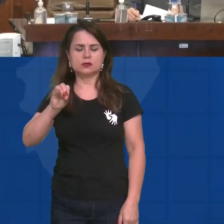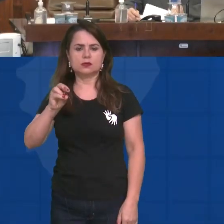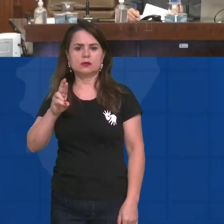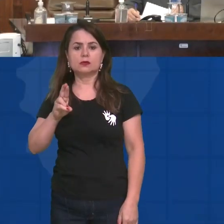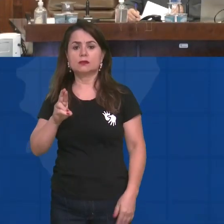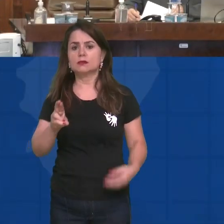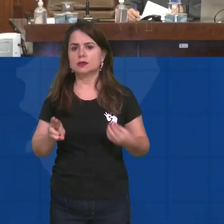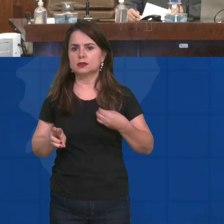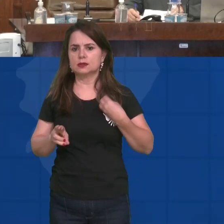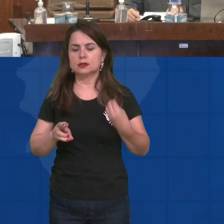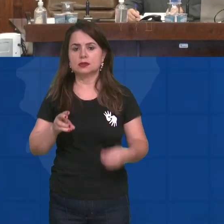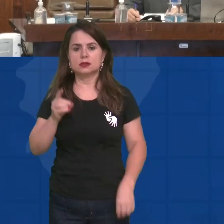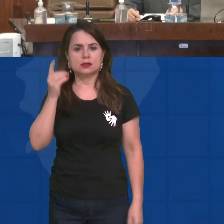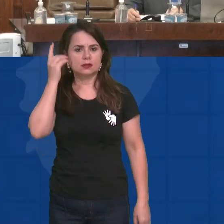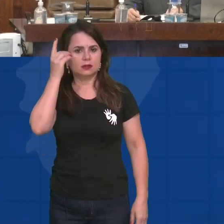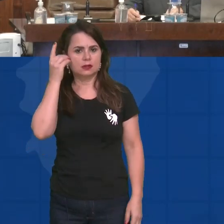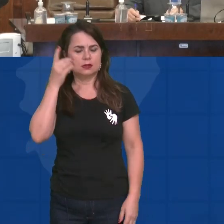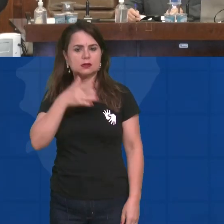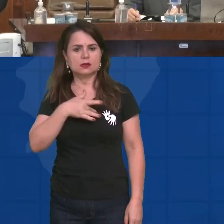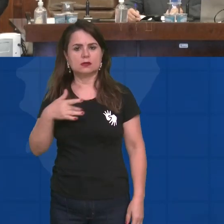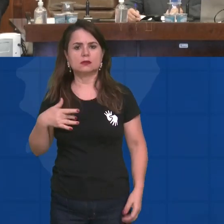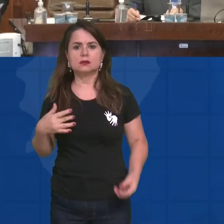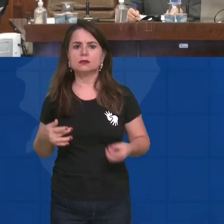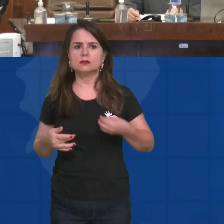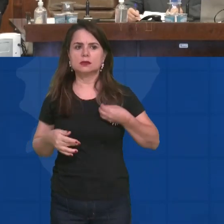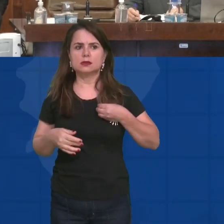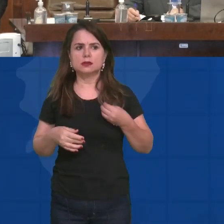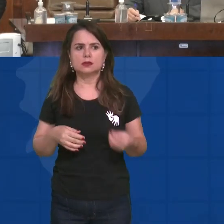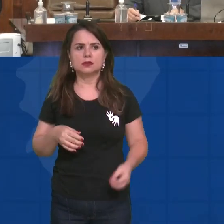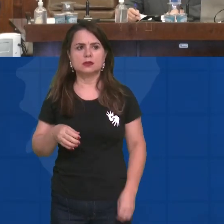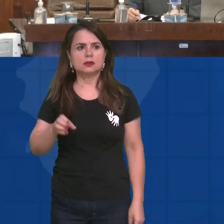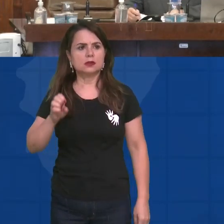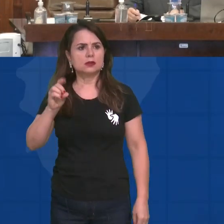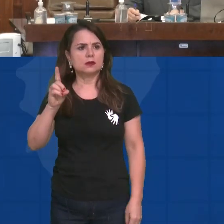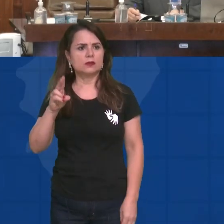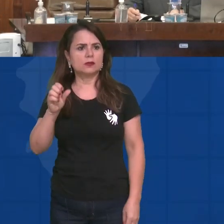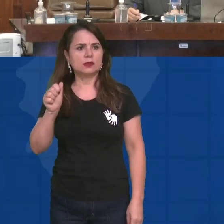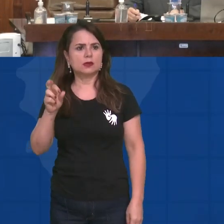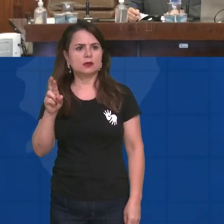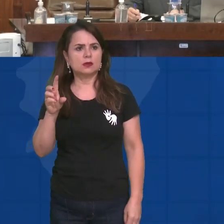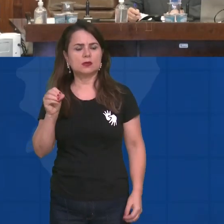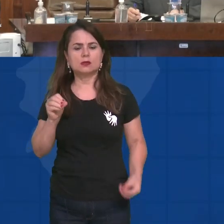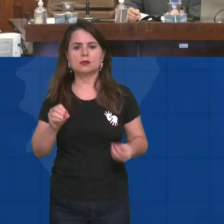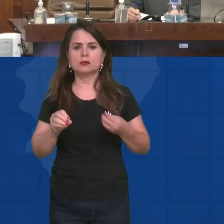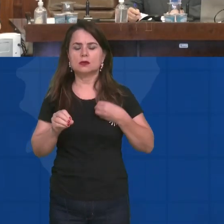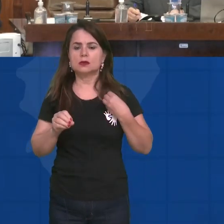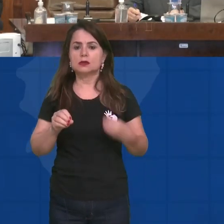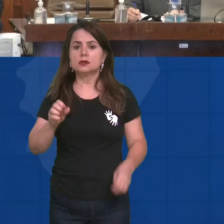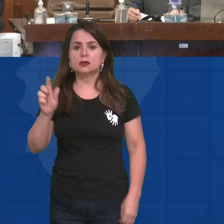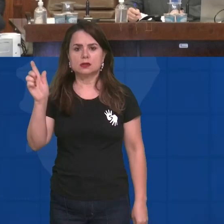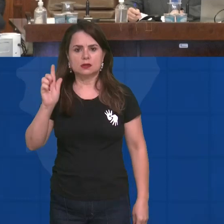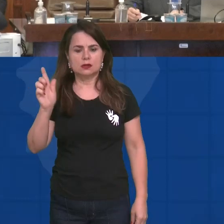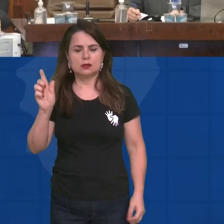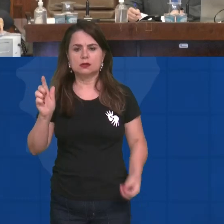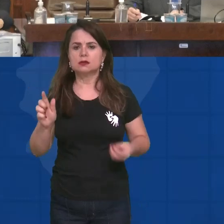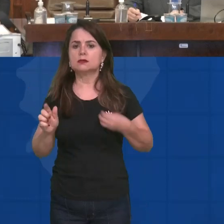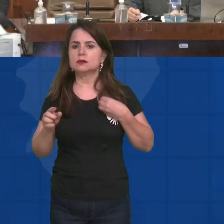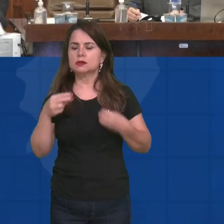Danilo da Saúde Predador Eduardo Nascimento Vereador Doutora jaca presente Vereador Evandro galletti